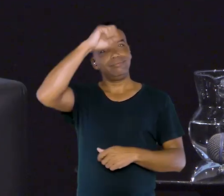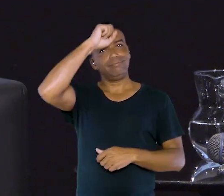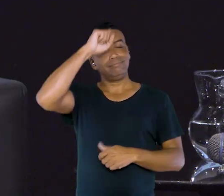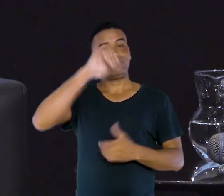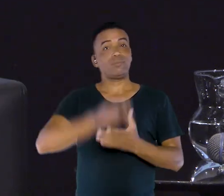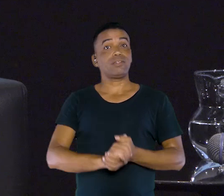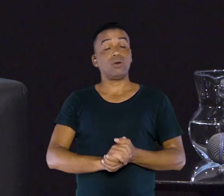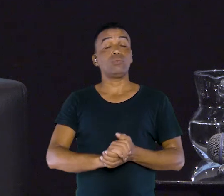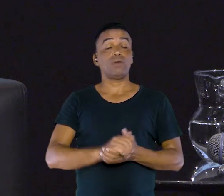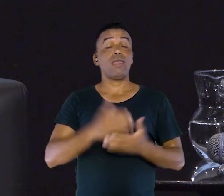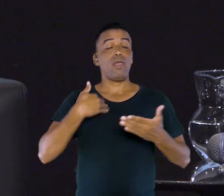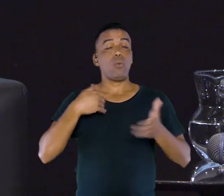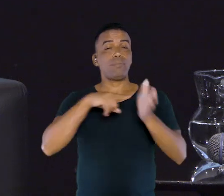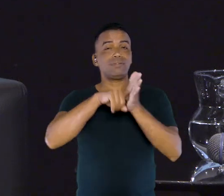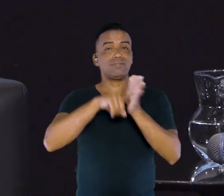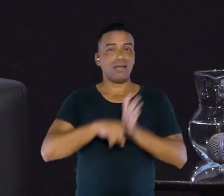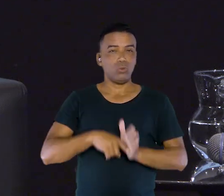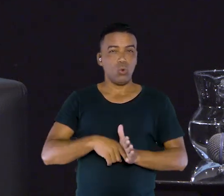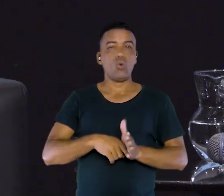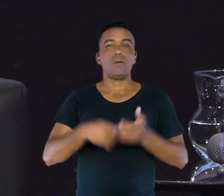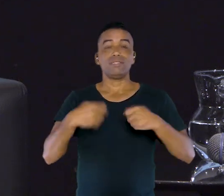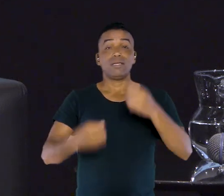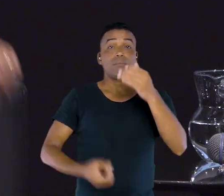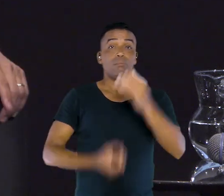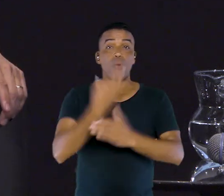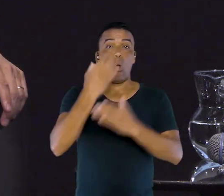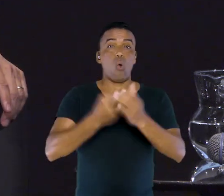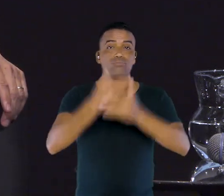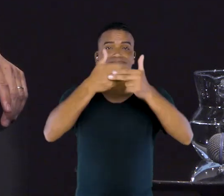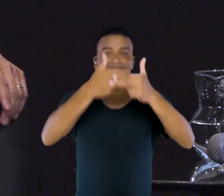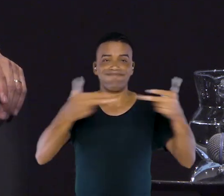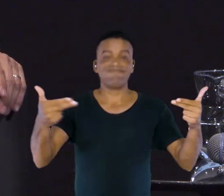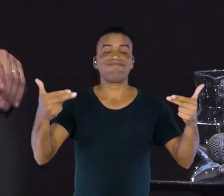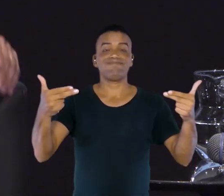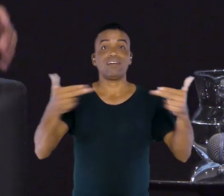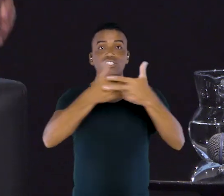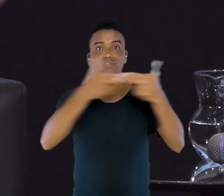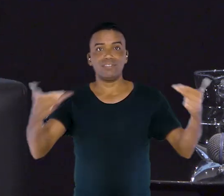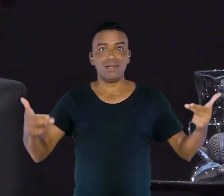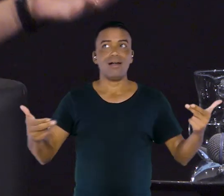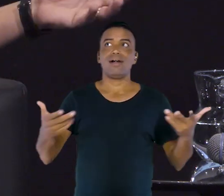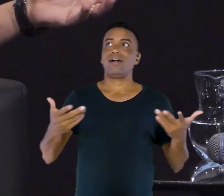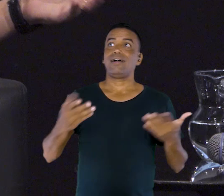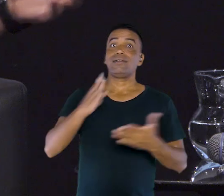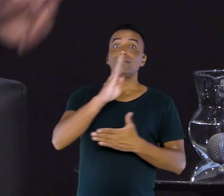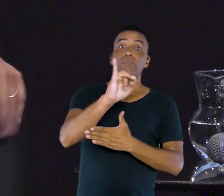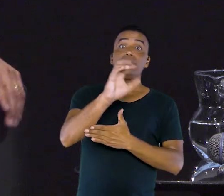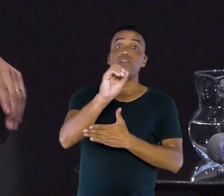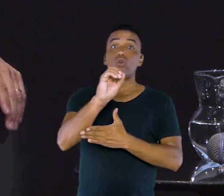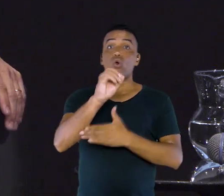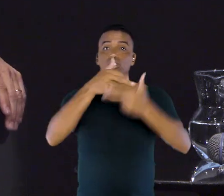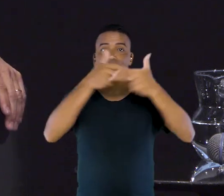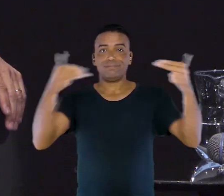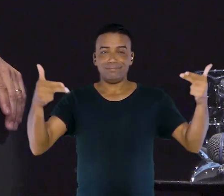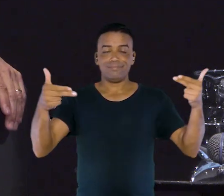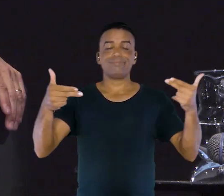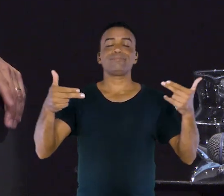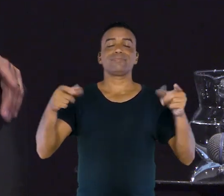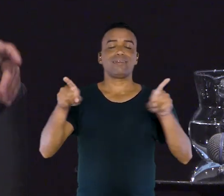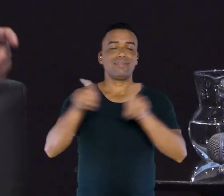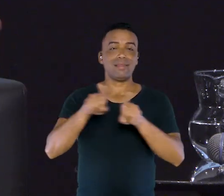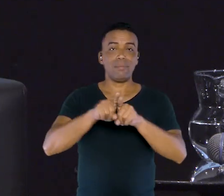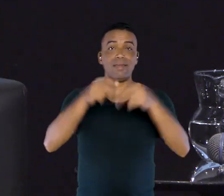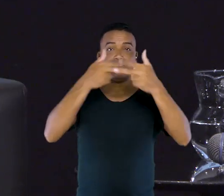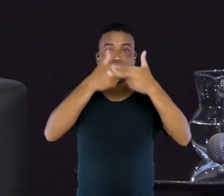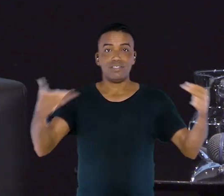mais importante, como arqueólogo eu falo isso, a ideia da produção da diversidade, né? Da diversidade da agrobiodiversidade, mas